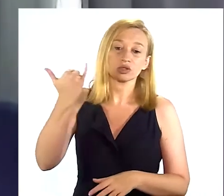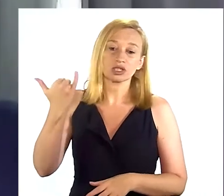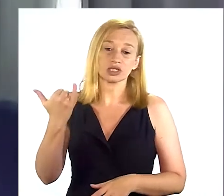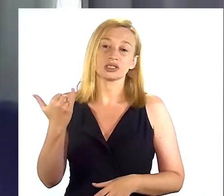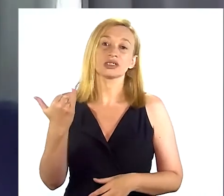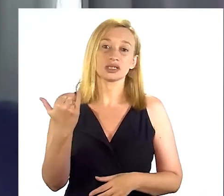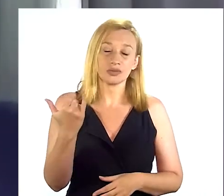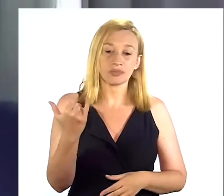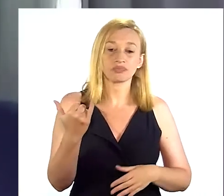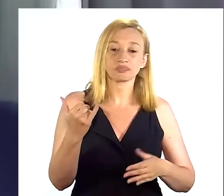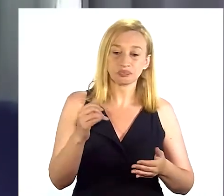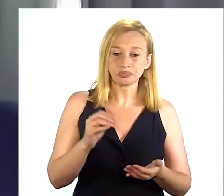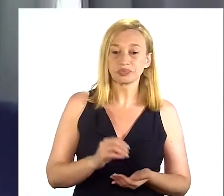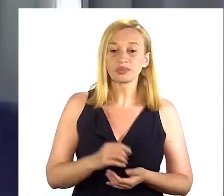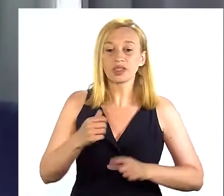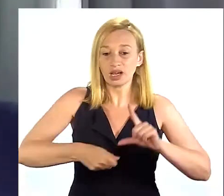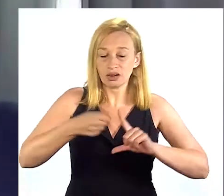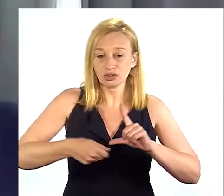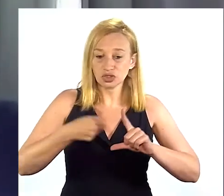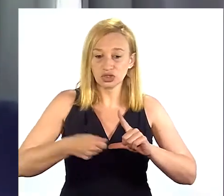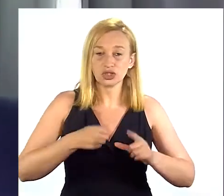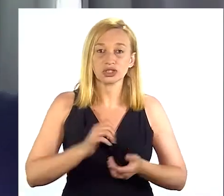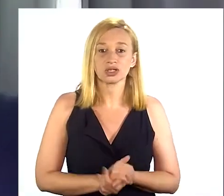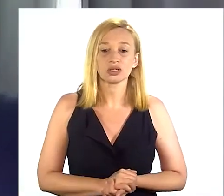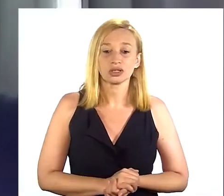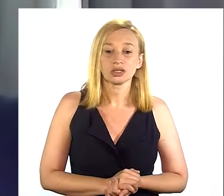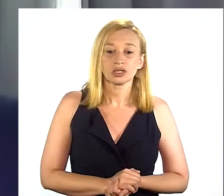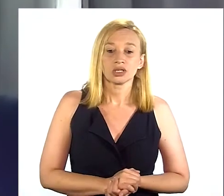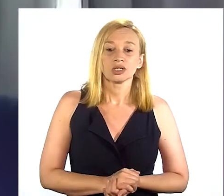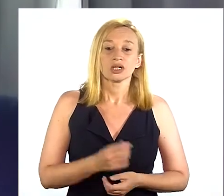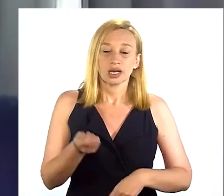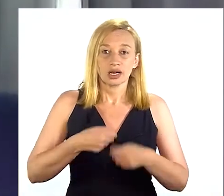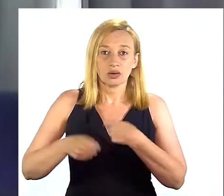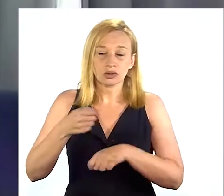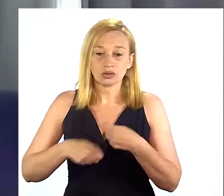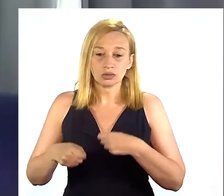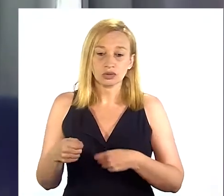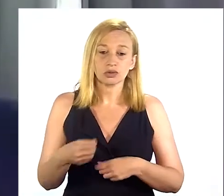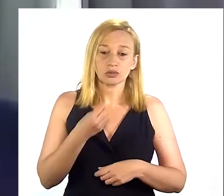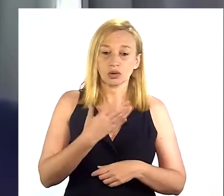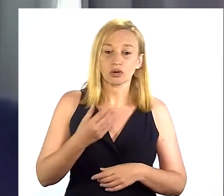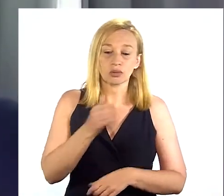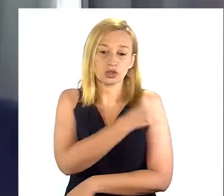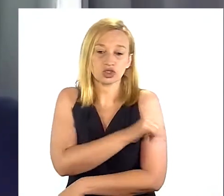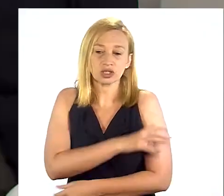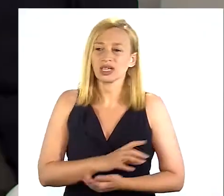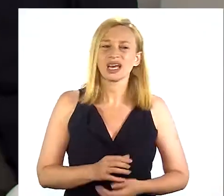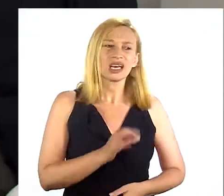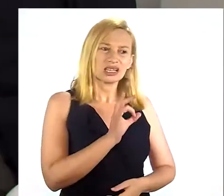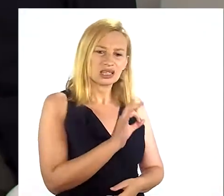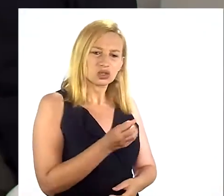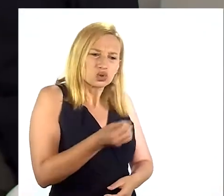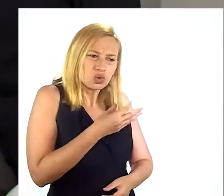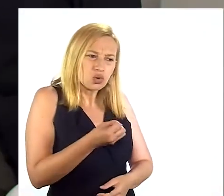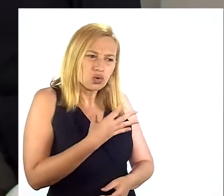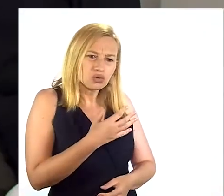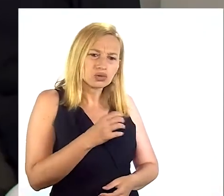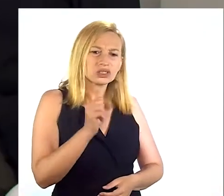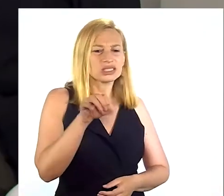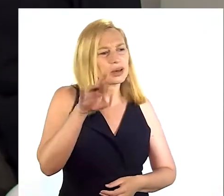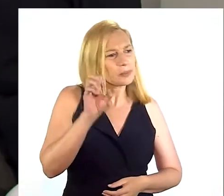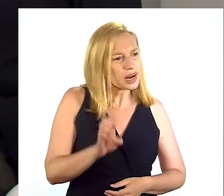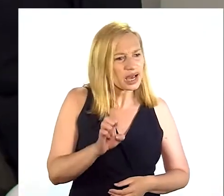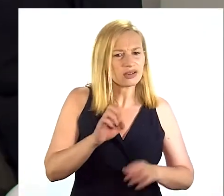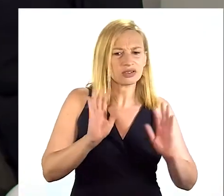a importância do turismo, do óleo e gás, mas a logística passa a ser um vetor econômico para o Rio de Janeiro. Recentemente, o Sebrae fez